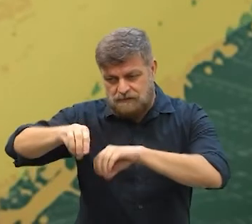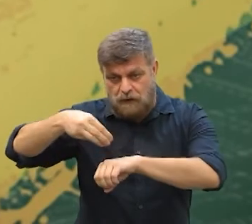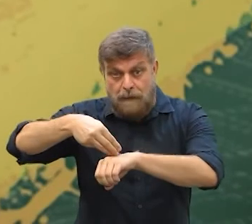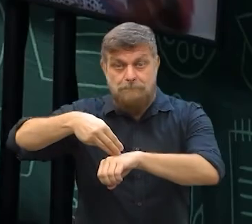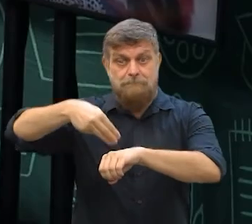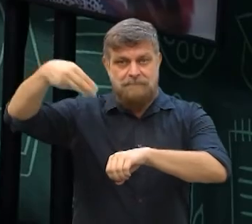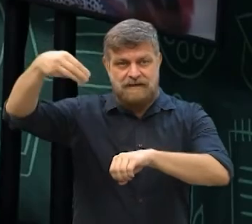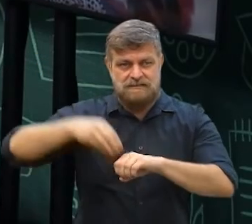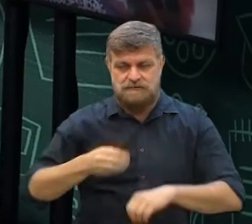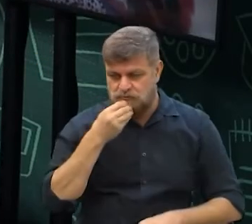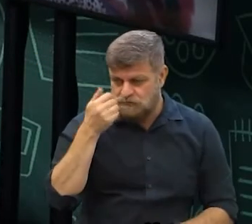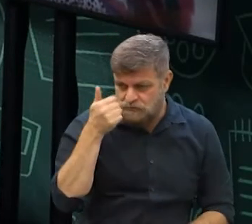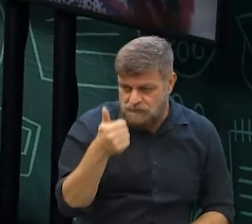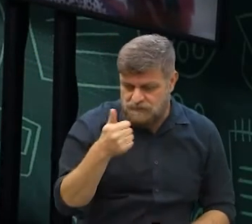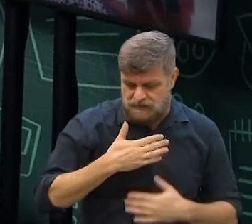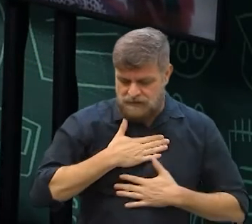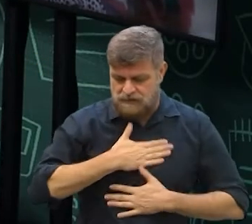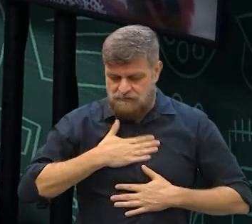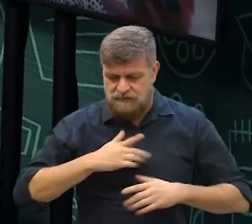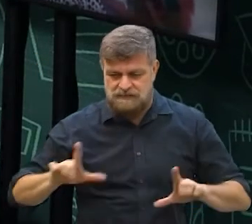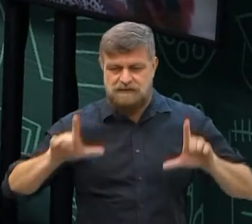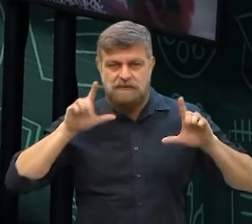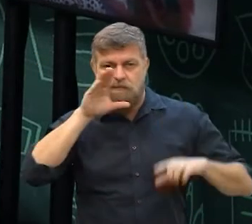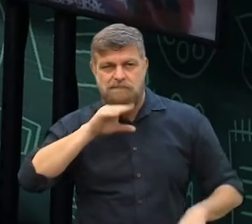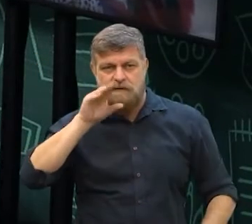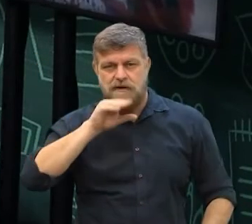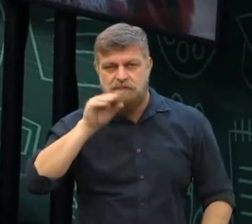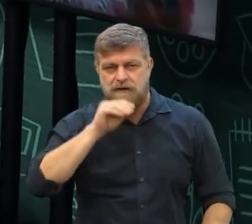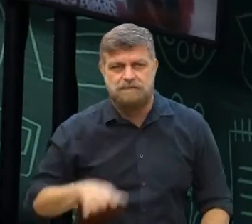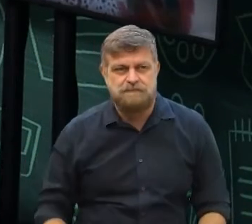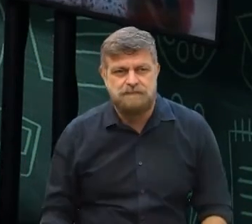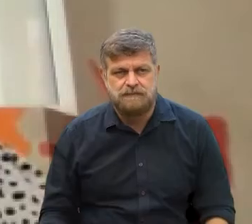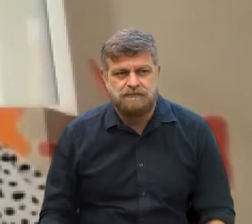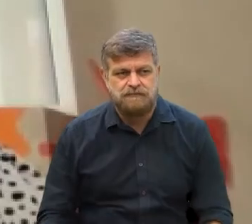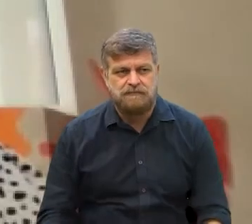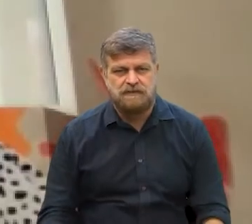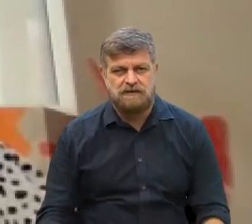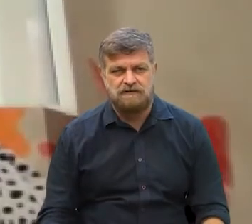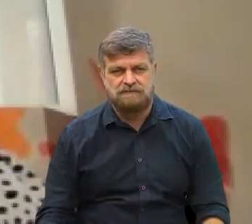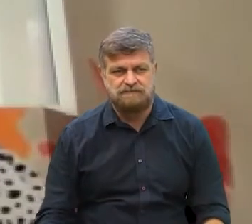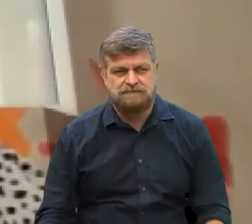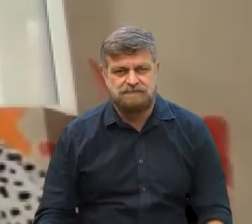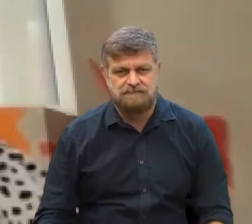mestre em educação. Tudo bem, Maria Tereza? Prazer em tê-la conosco aqui mais uma vez.